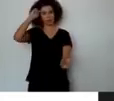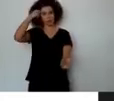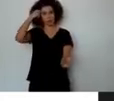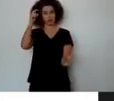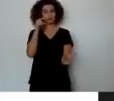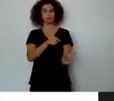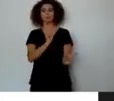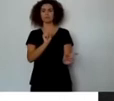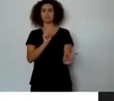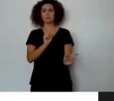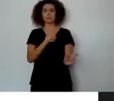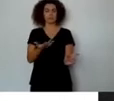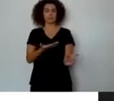muito